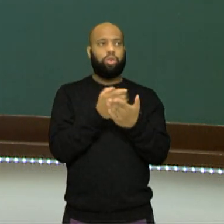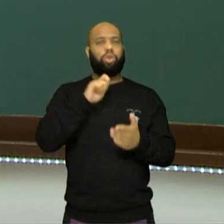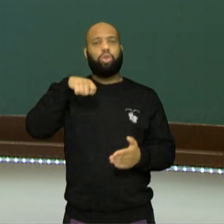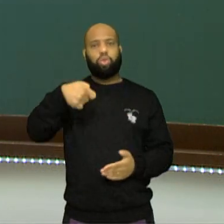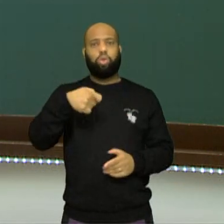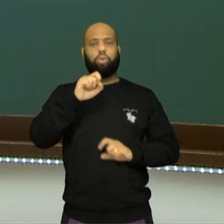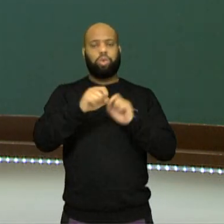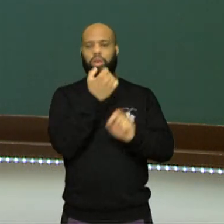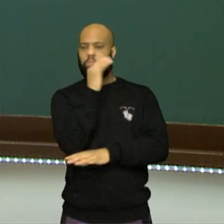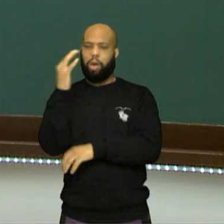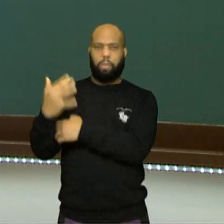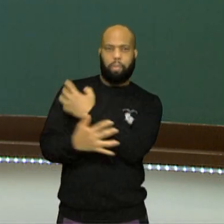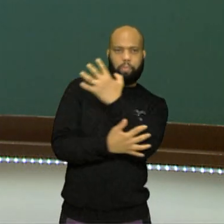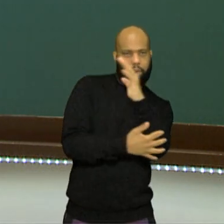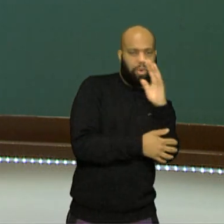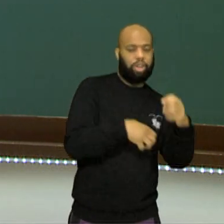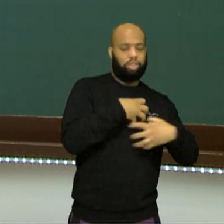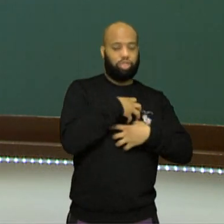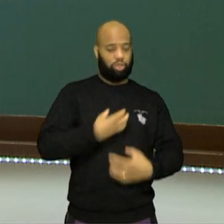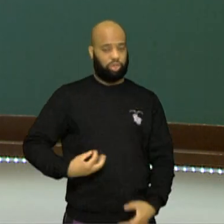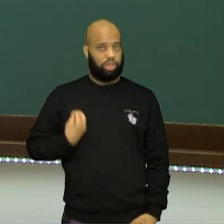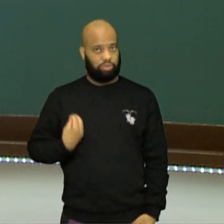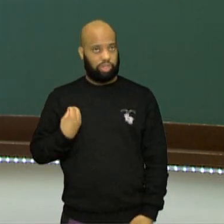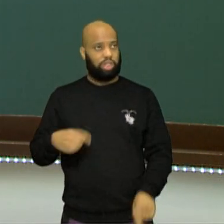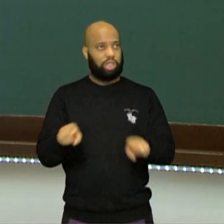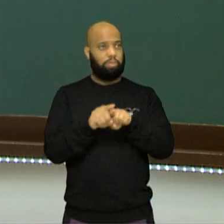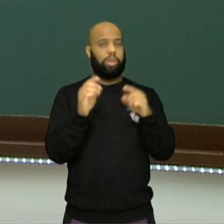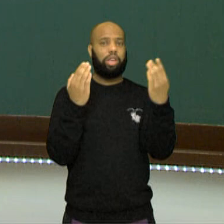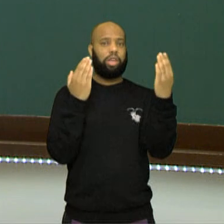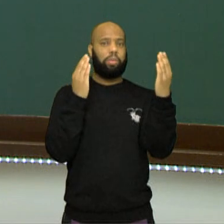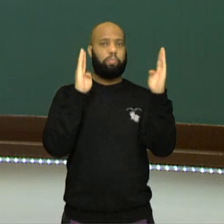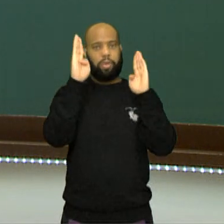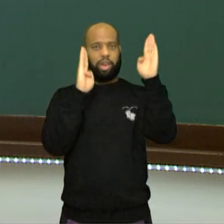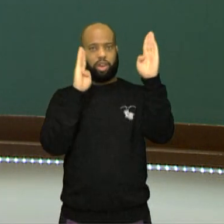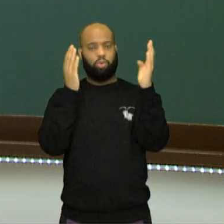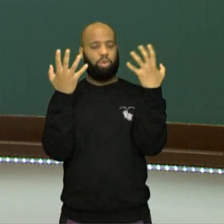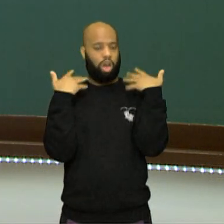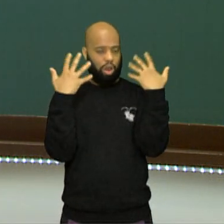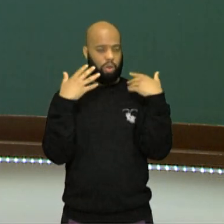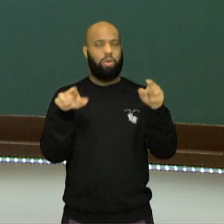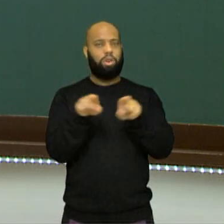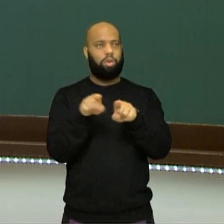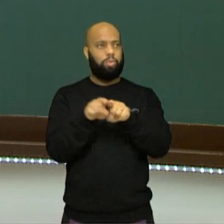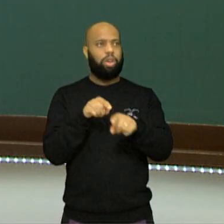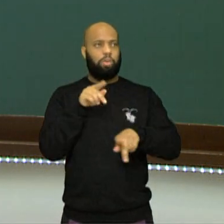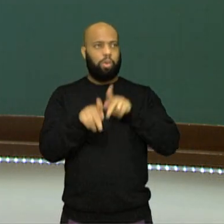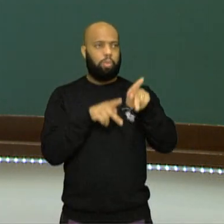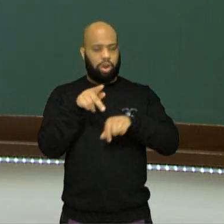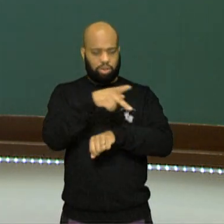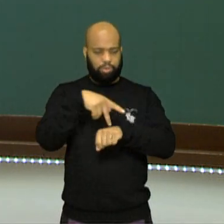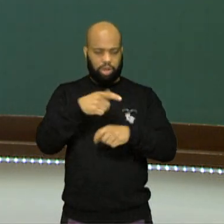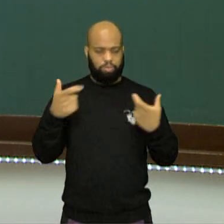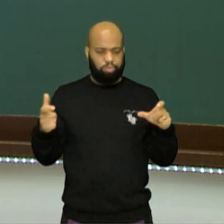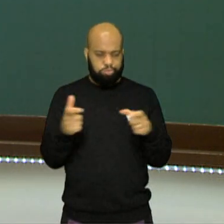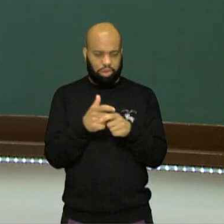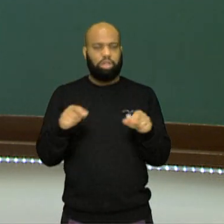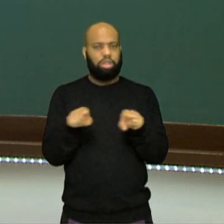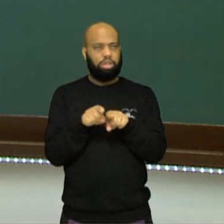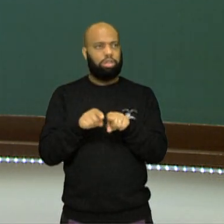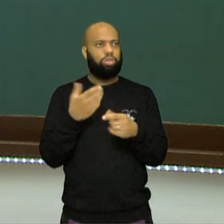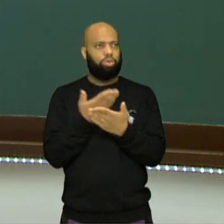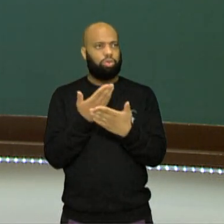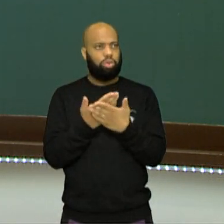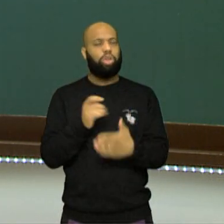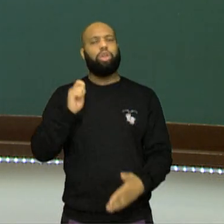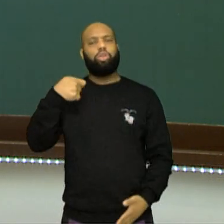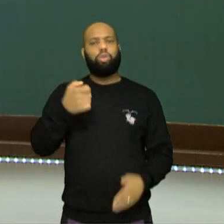nacionais, o estilo de vida deles durante o verão, sobre o fato de que a população do país é pequena, né, e um